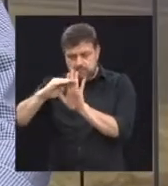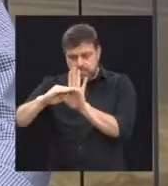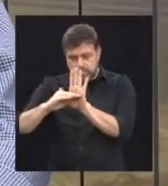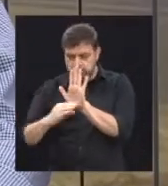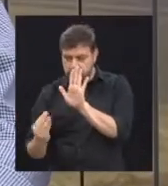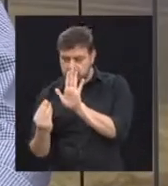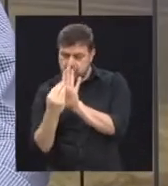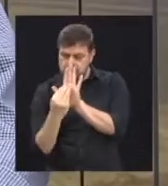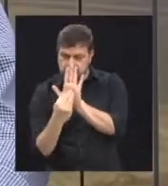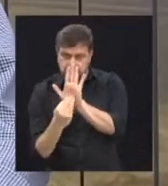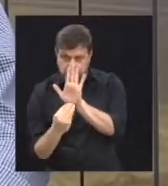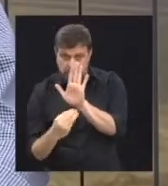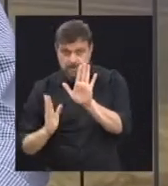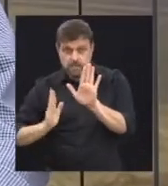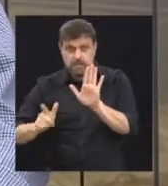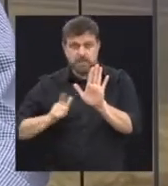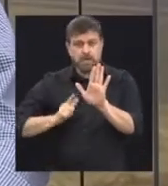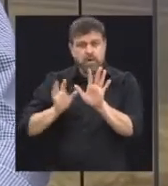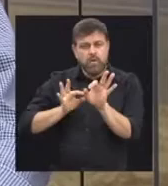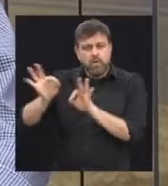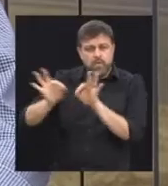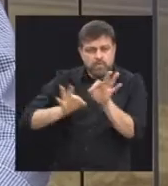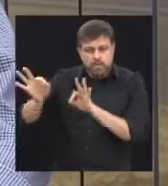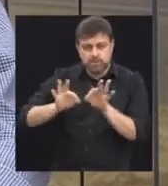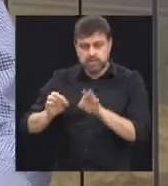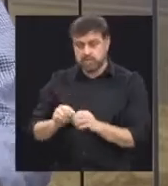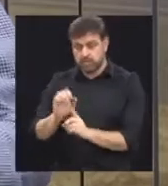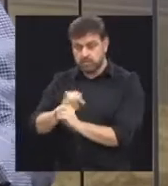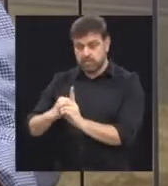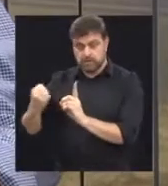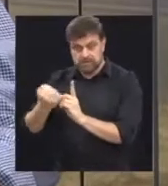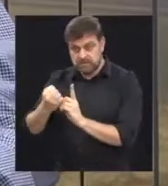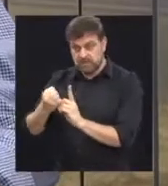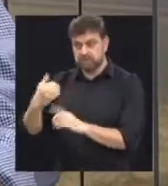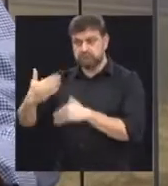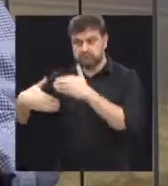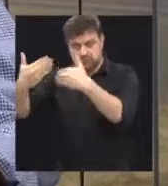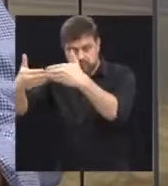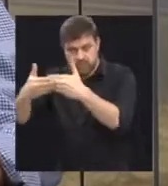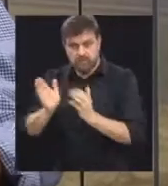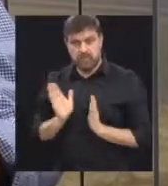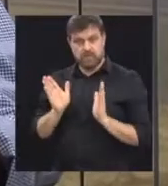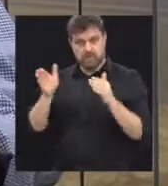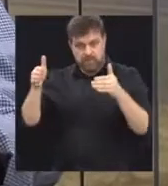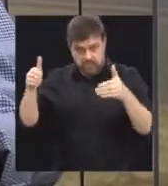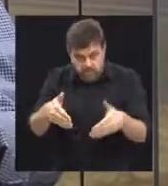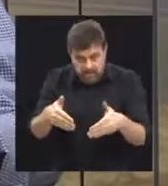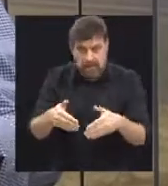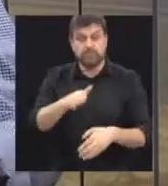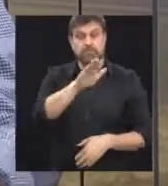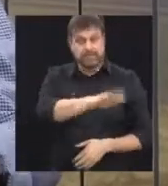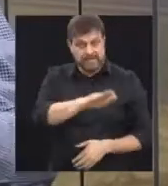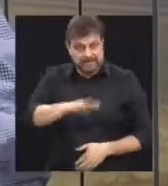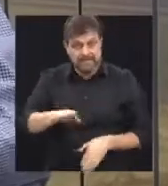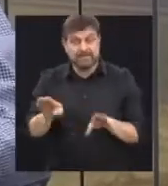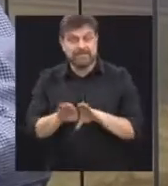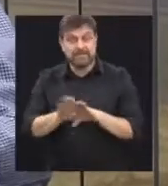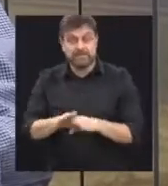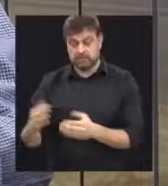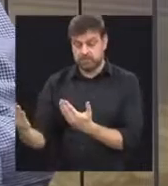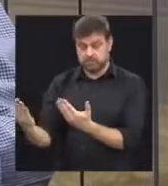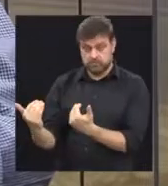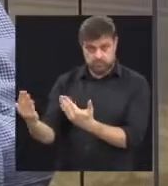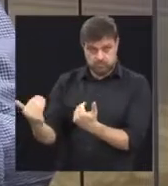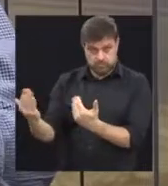estatuto, já consta como projeto de desenvolvimento humano voltado para crianças e